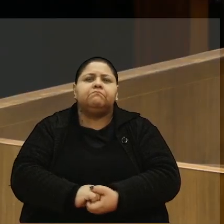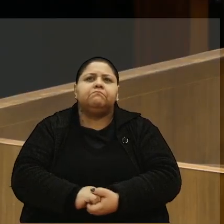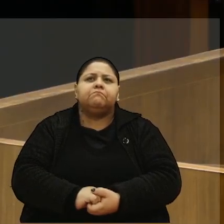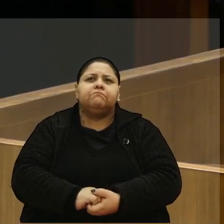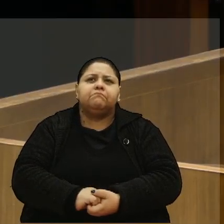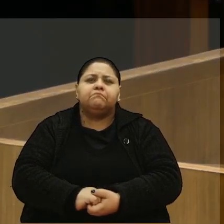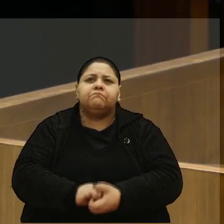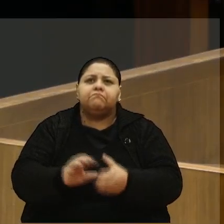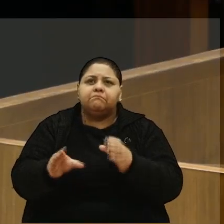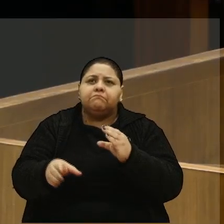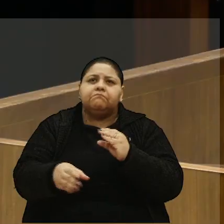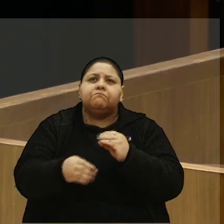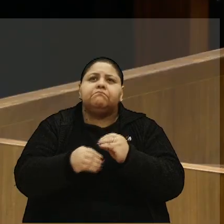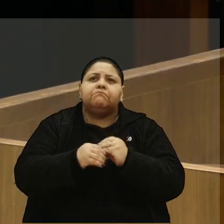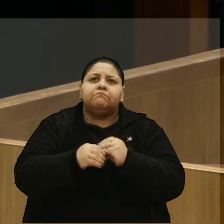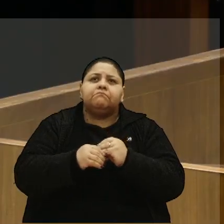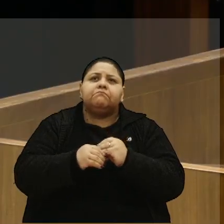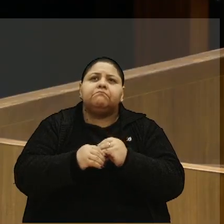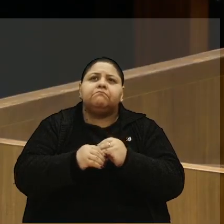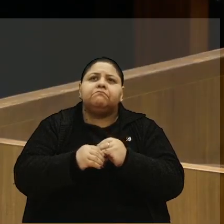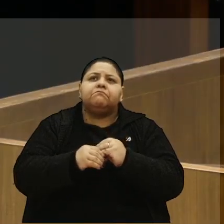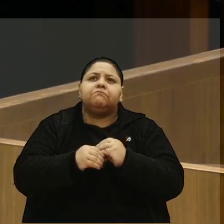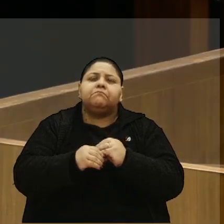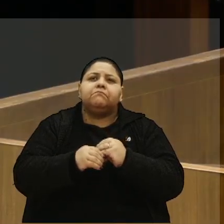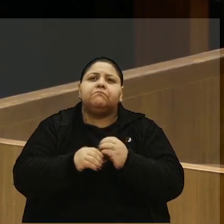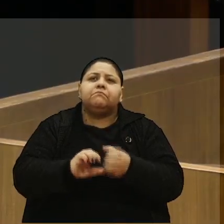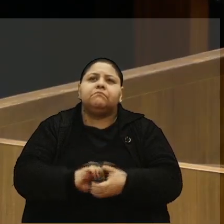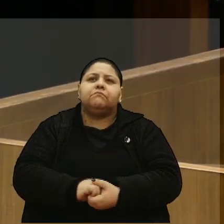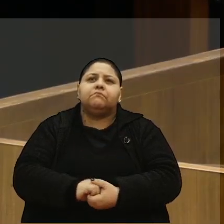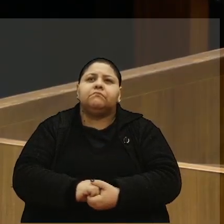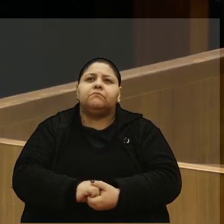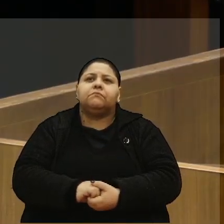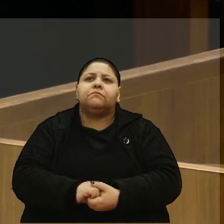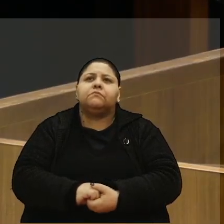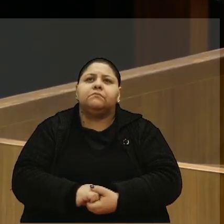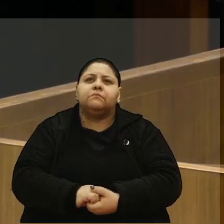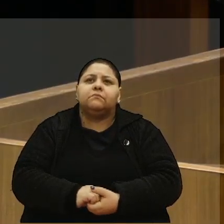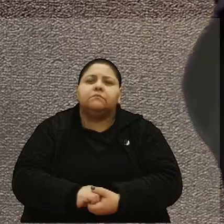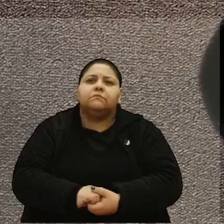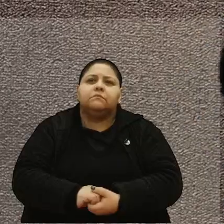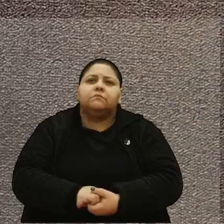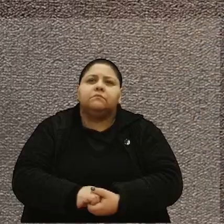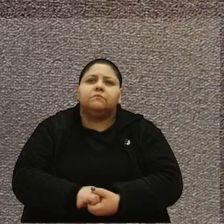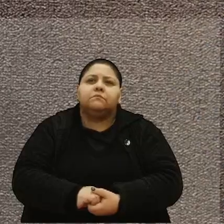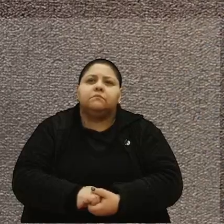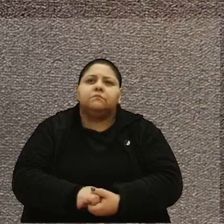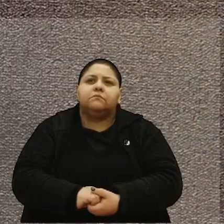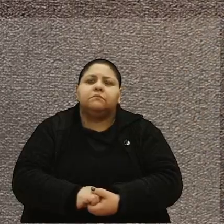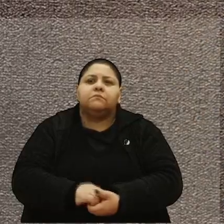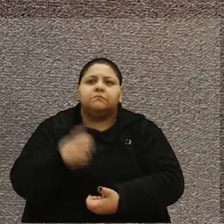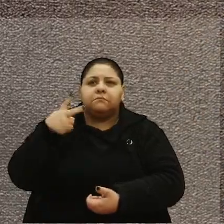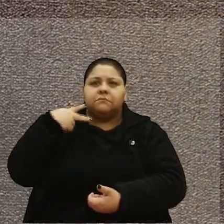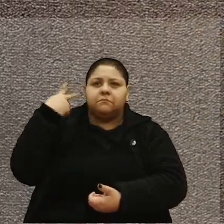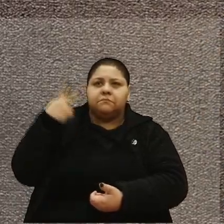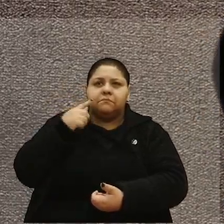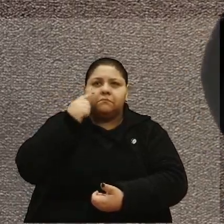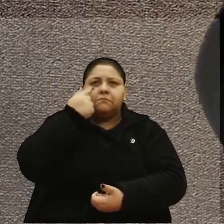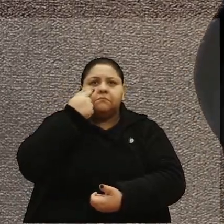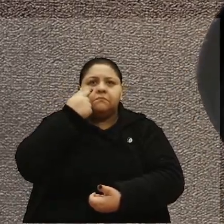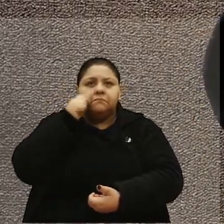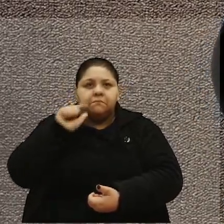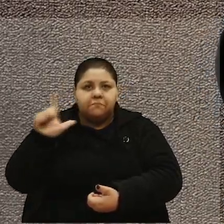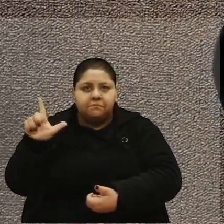Uma parte, vereador. Acho que mais outros vereadores também pediram, Eu também. Tá. Mas, vereador Mauro